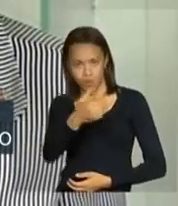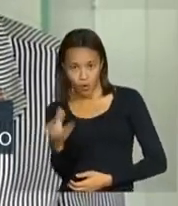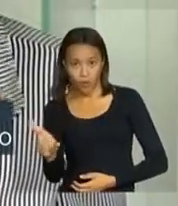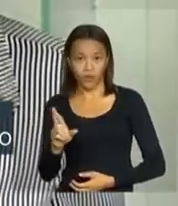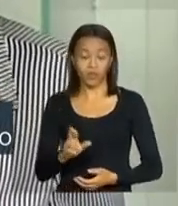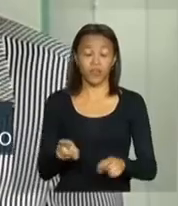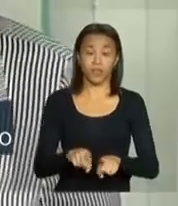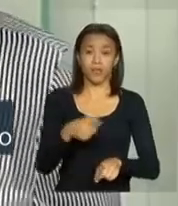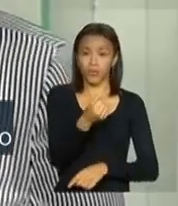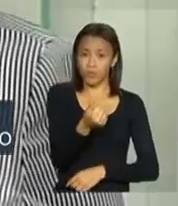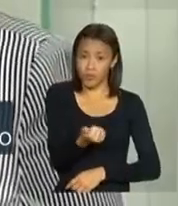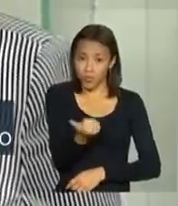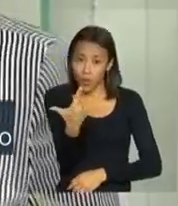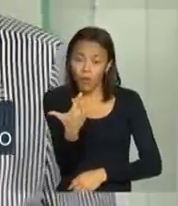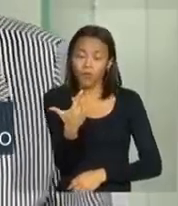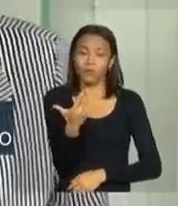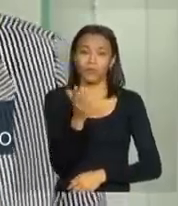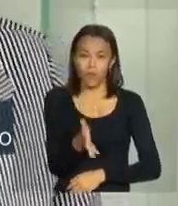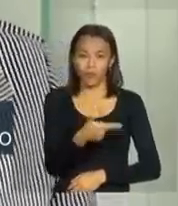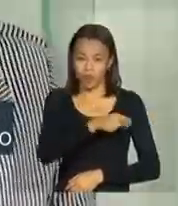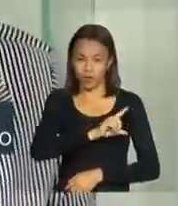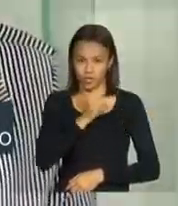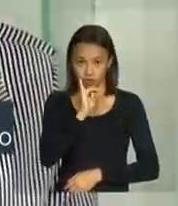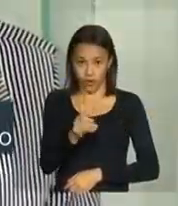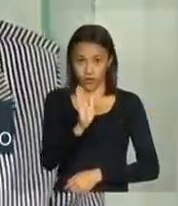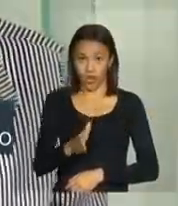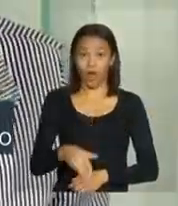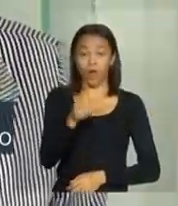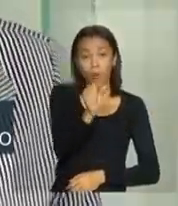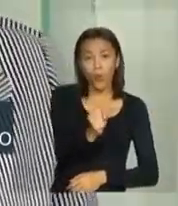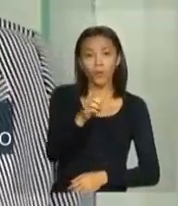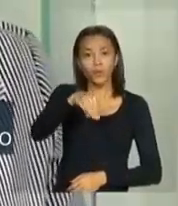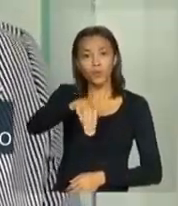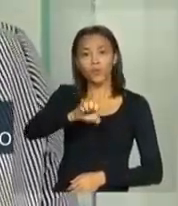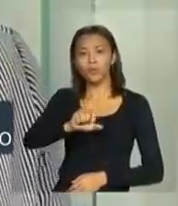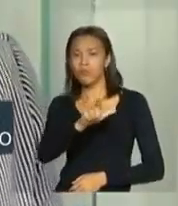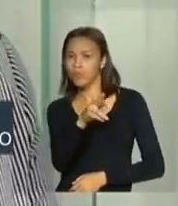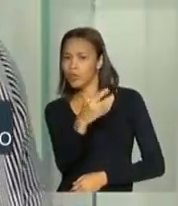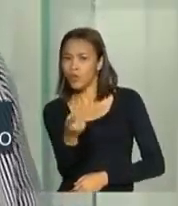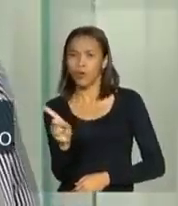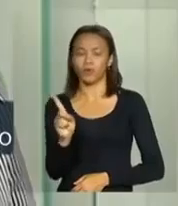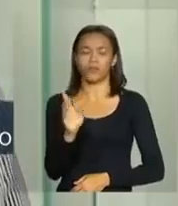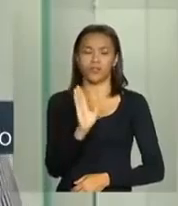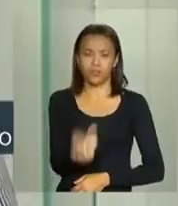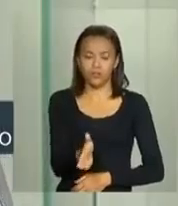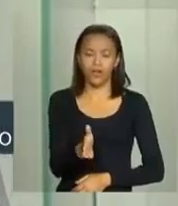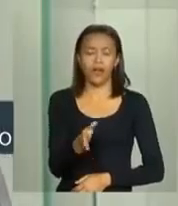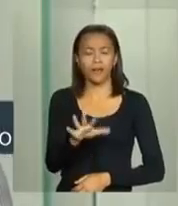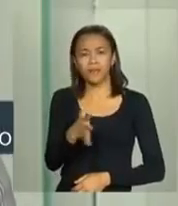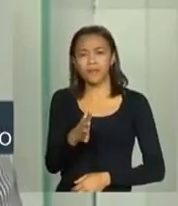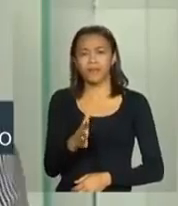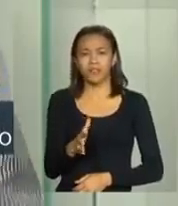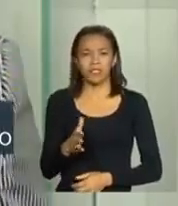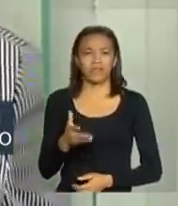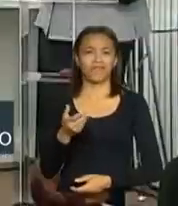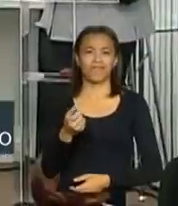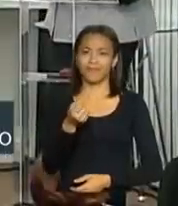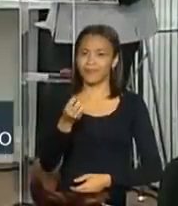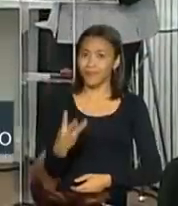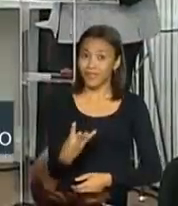Em 2012, como o Glaucio já falou, 8 milhões, com a participação efetiva de 3